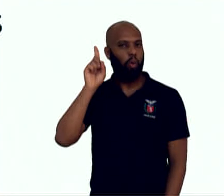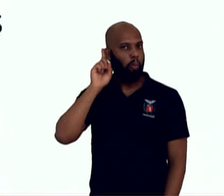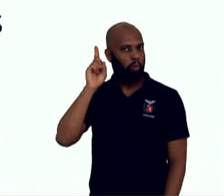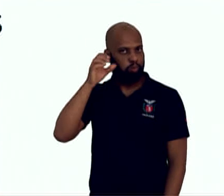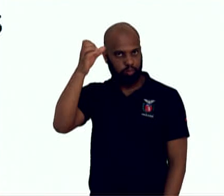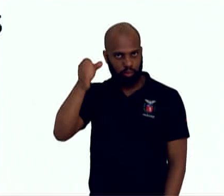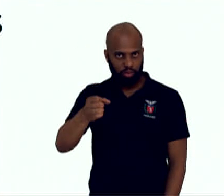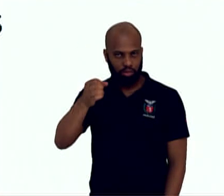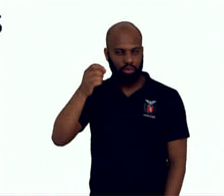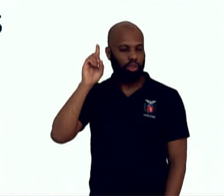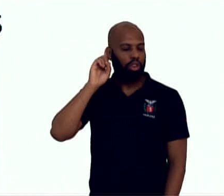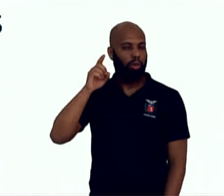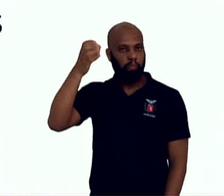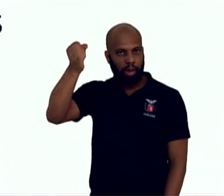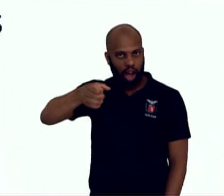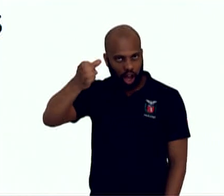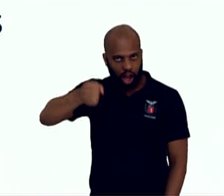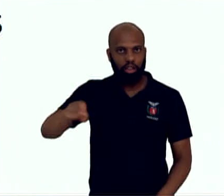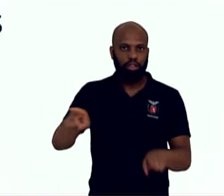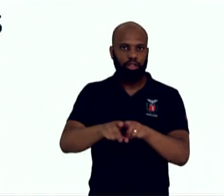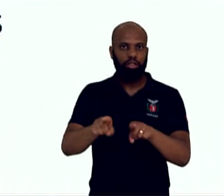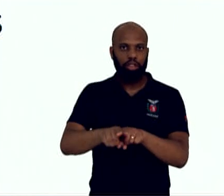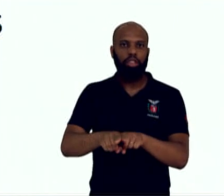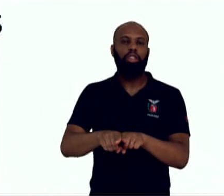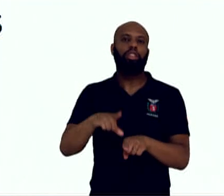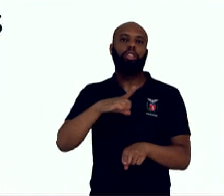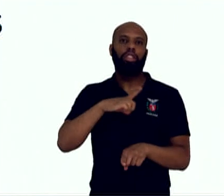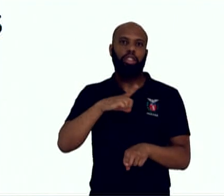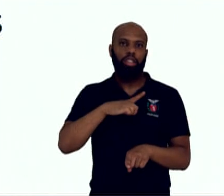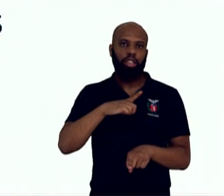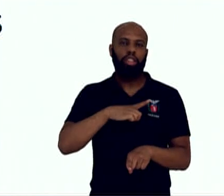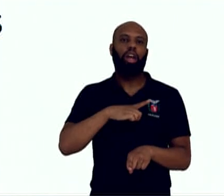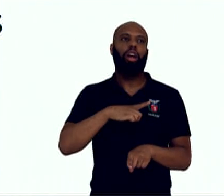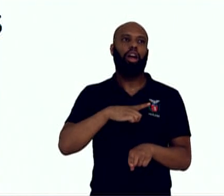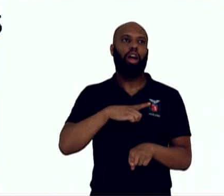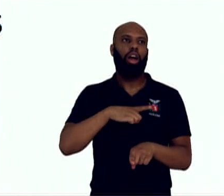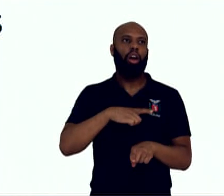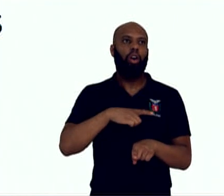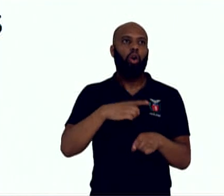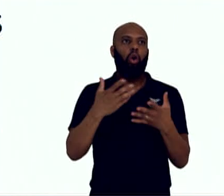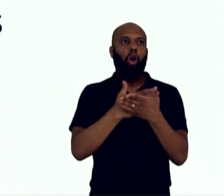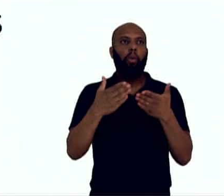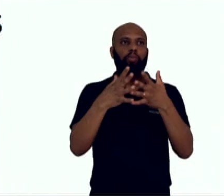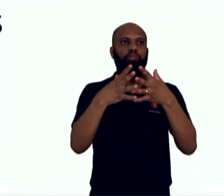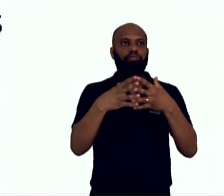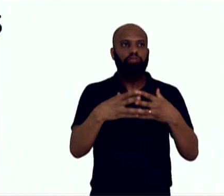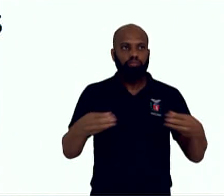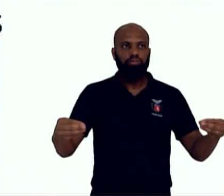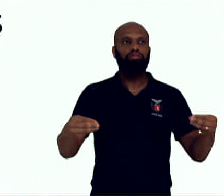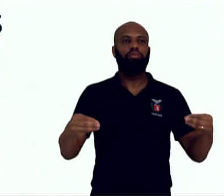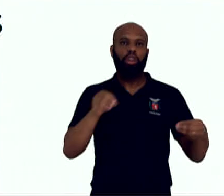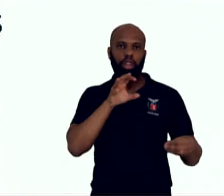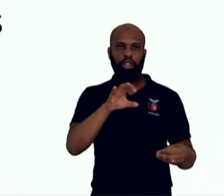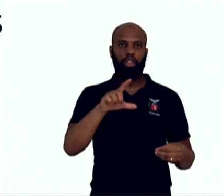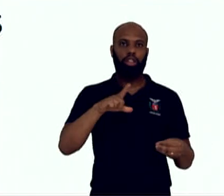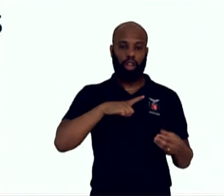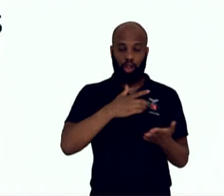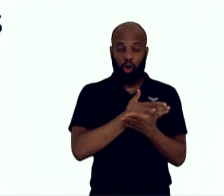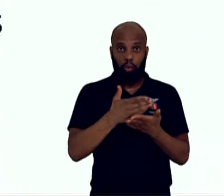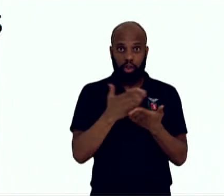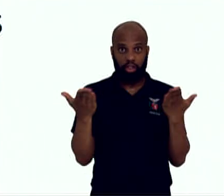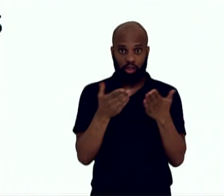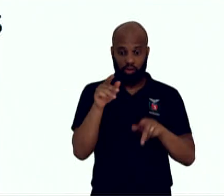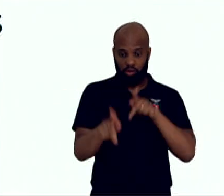védico, essa civilização Vale do Rio Indo começa a desaparecer e entra uma civilização naquela região, um povo chamado